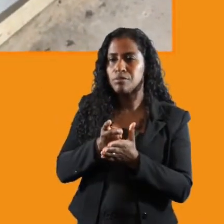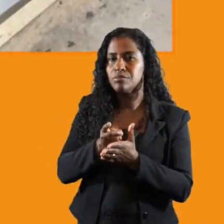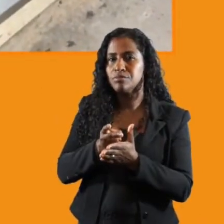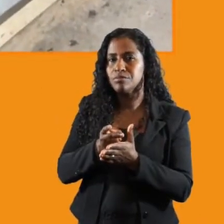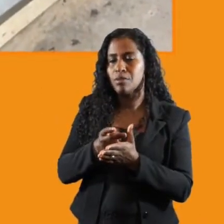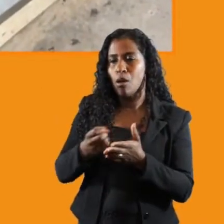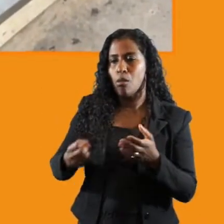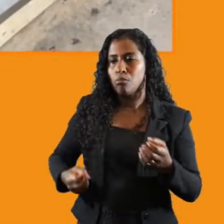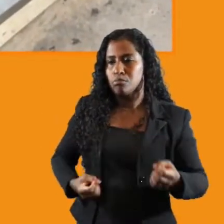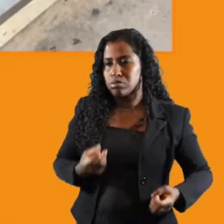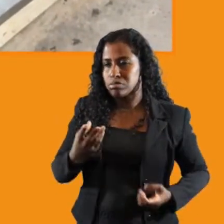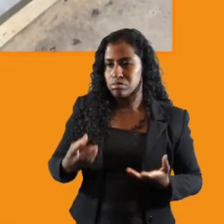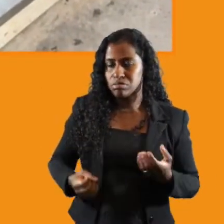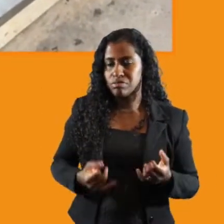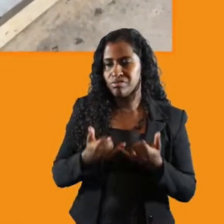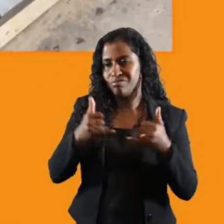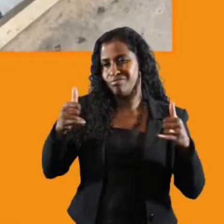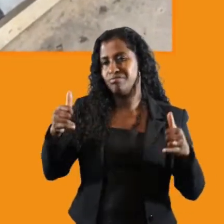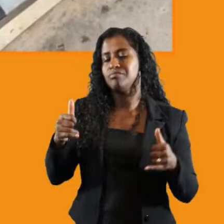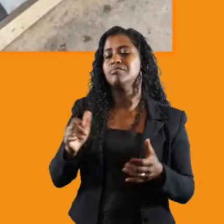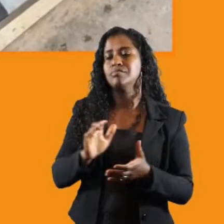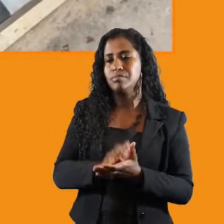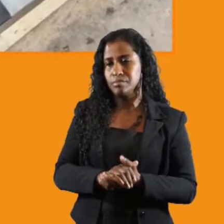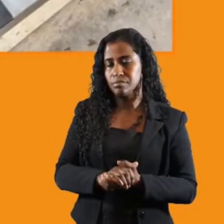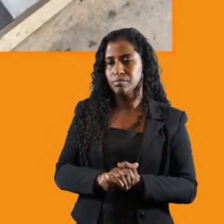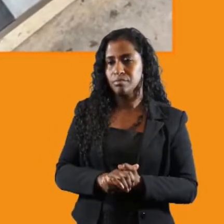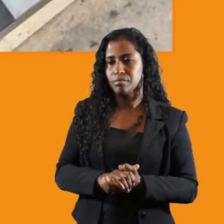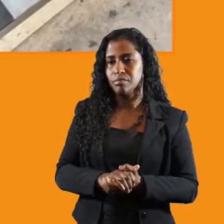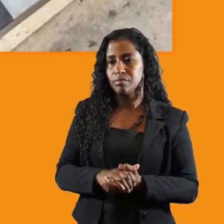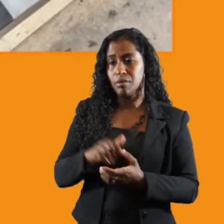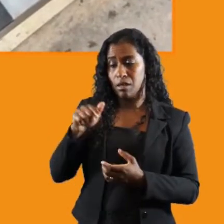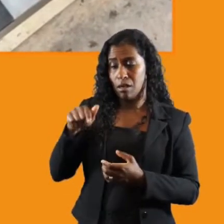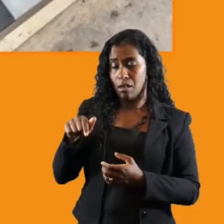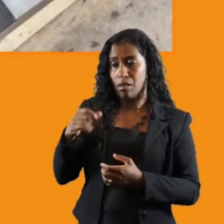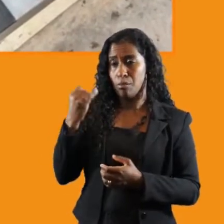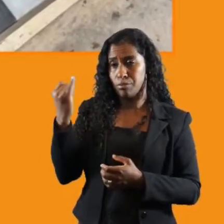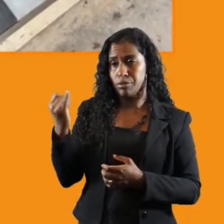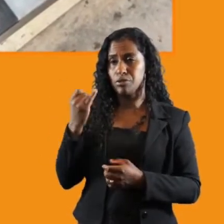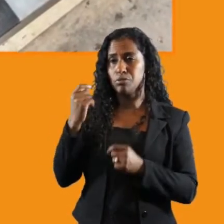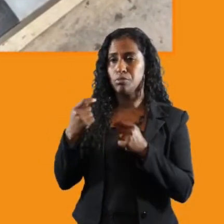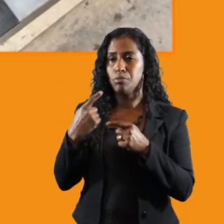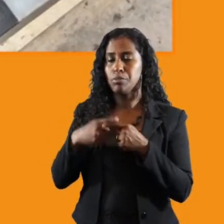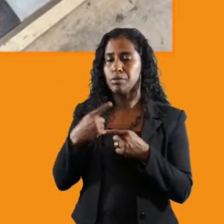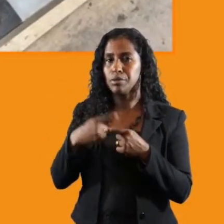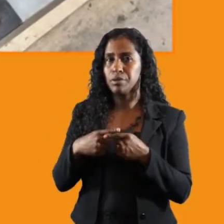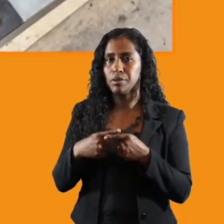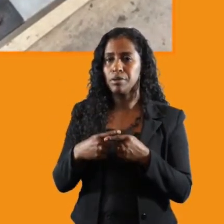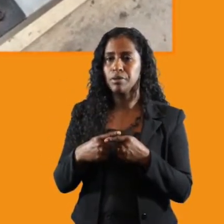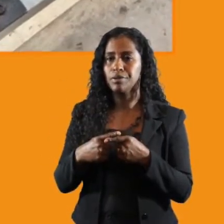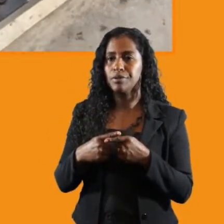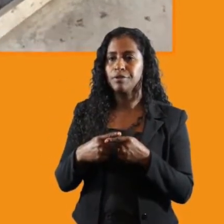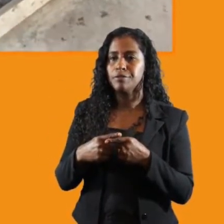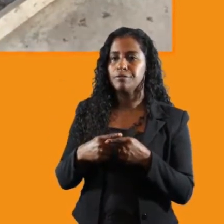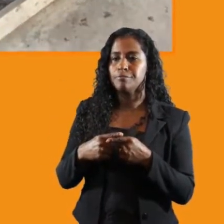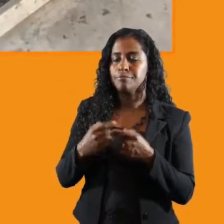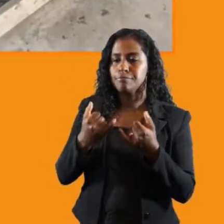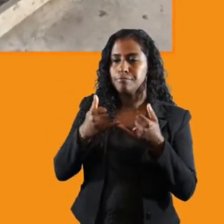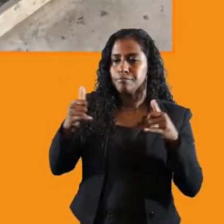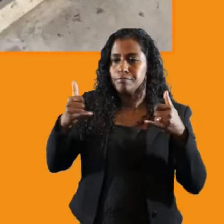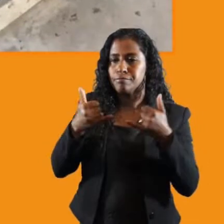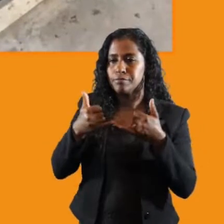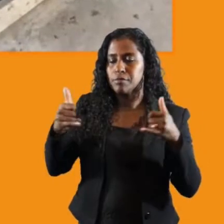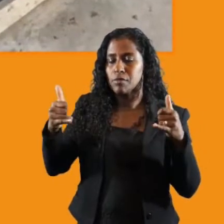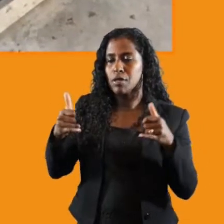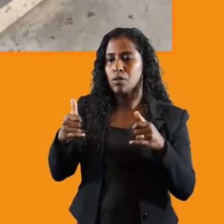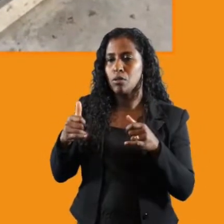gerada, o consumo é baixo. A bateria também é necessária para estabilizar a tensão fornecida aos equipamentos ou ao